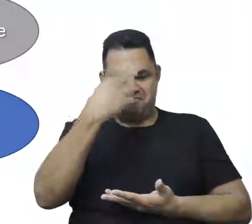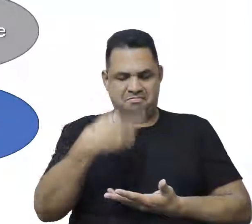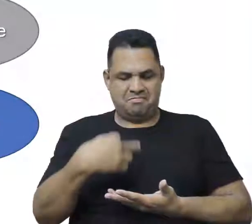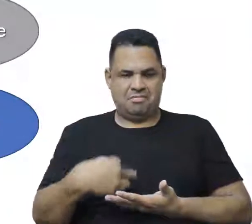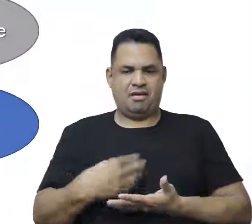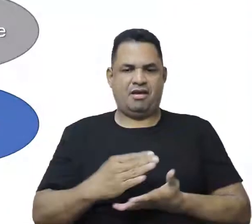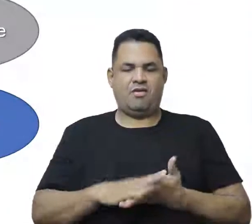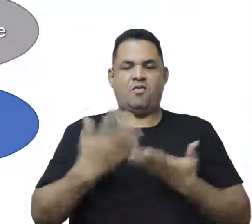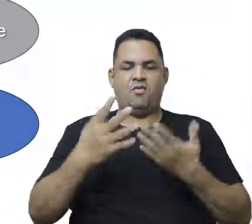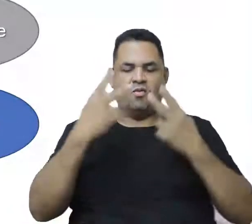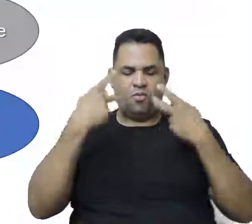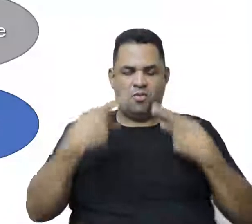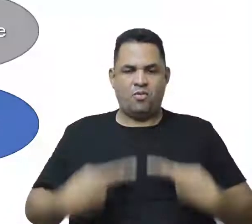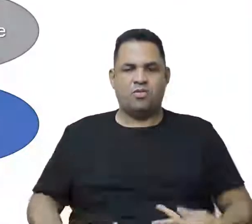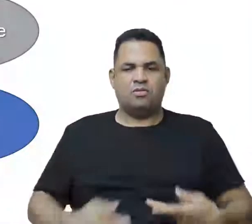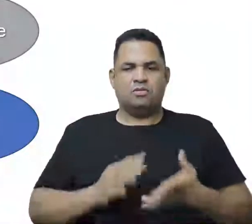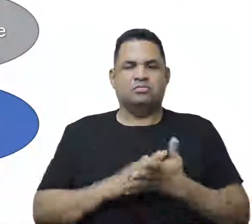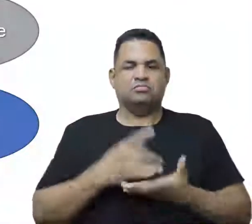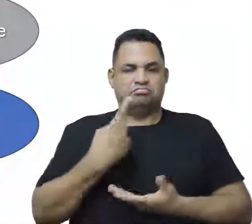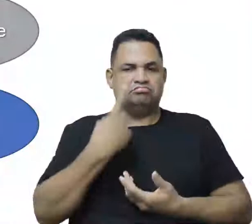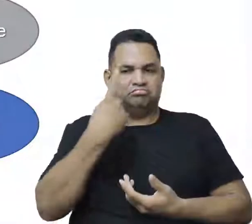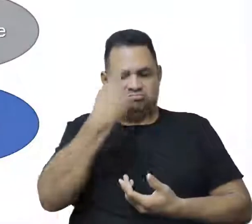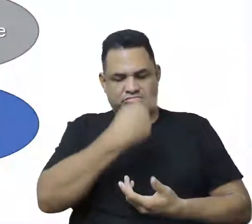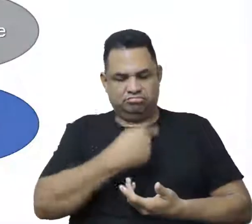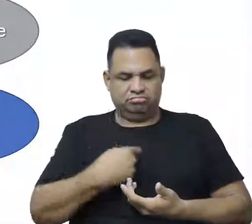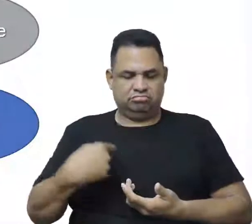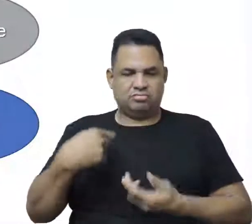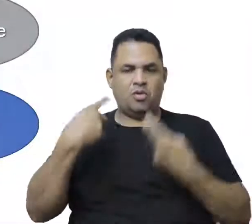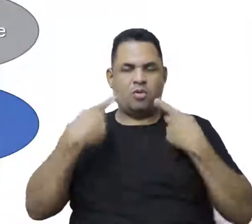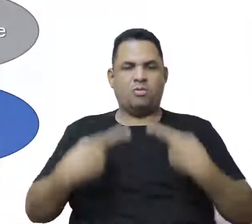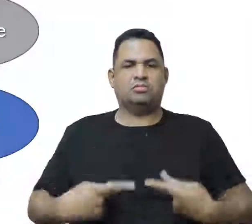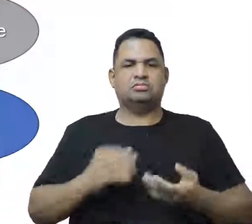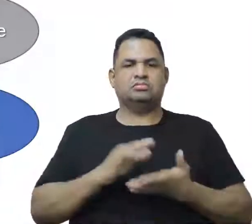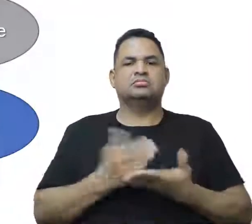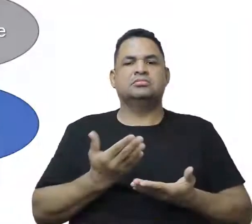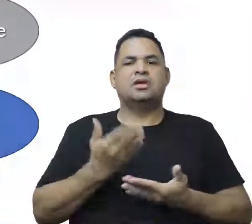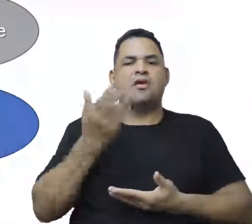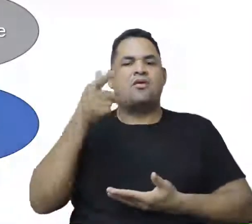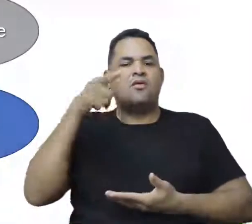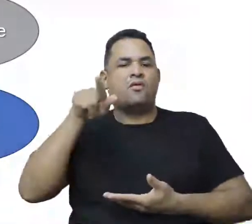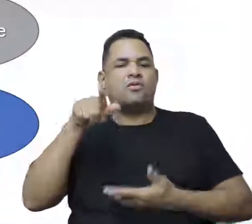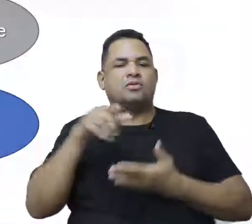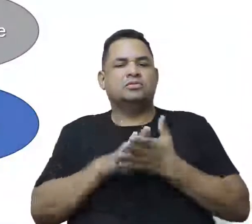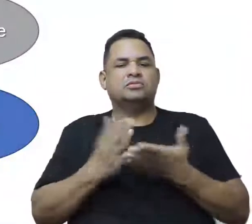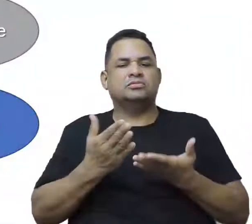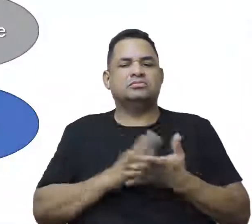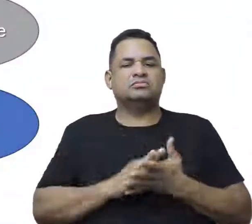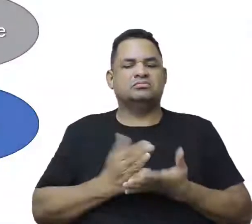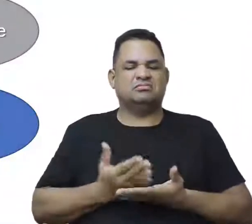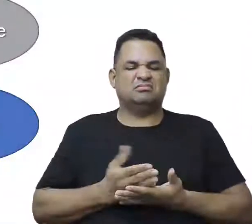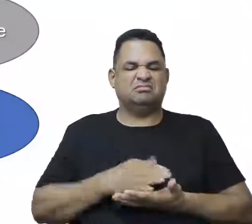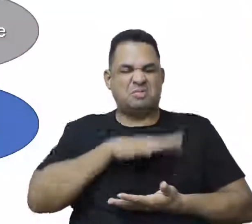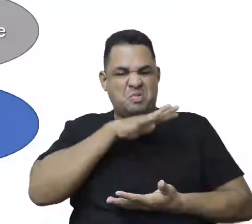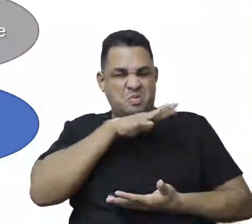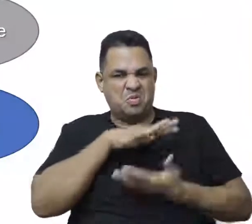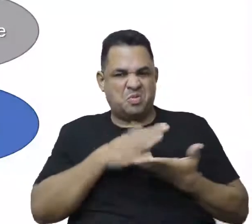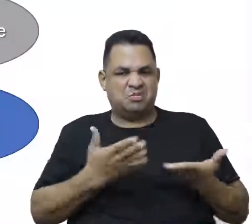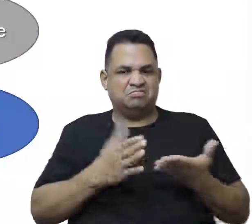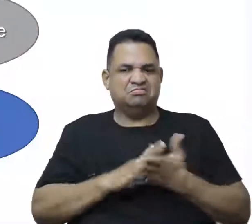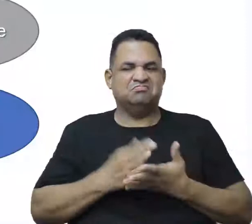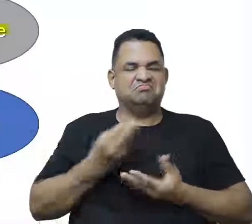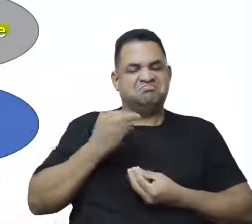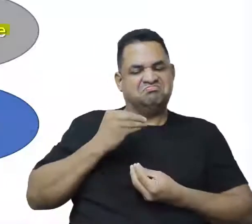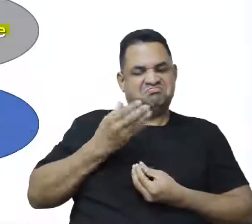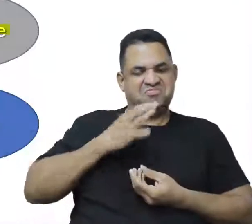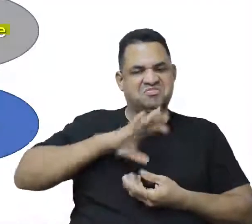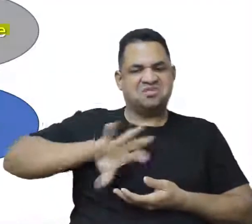essa comunicação? Ler essa linguagem corporal? Será que a gente consegue identificar uma situação de desconforto,